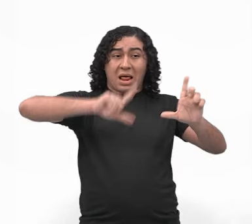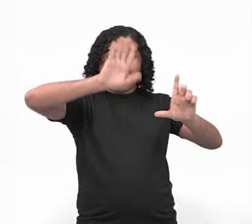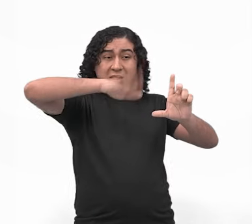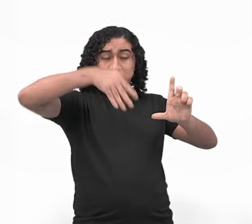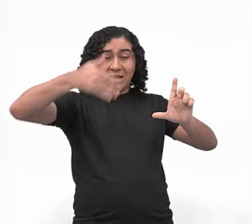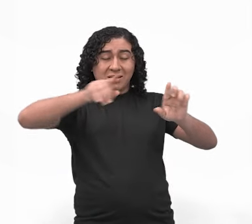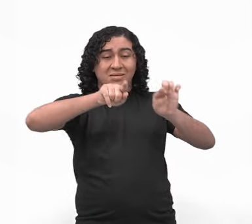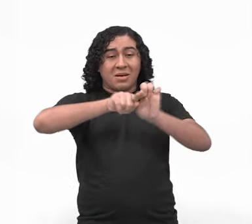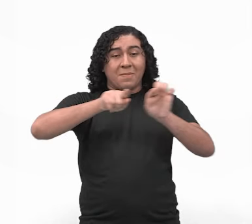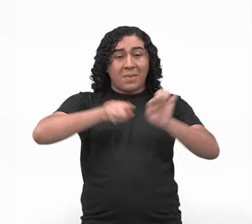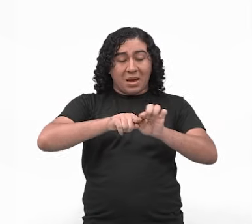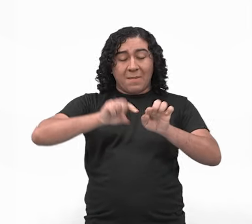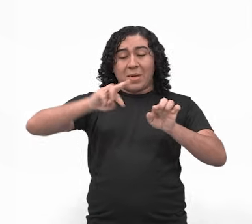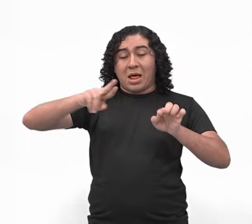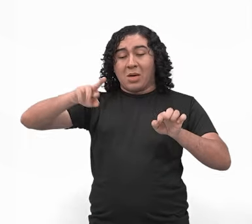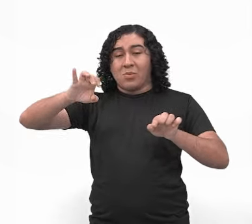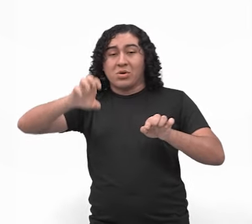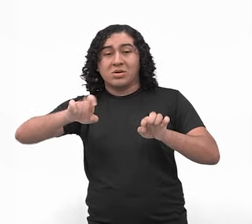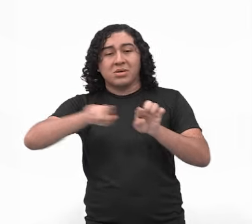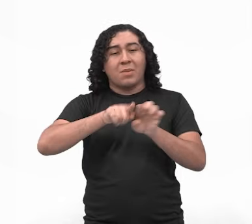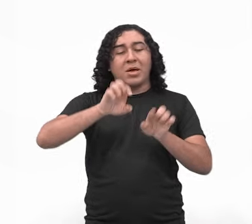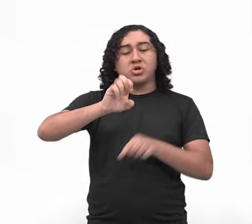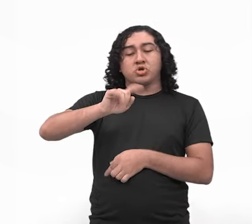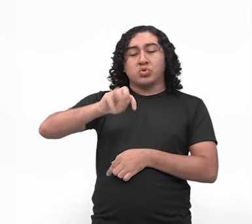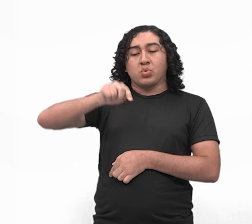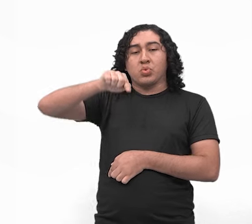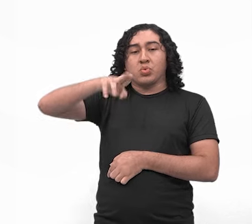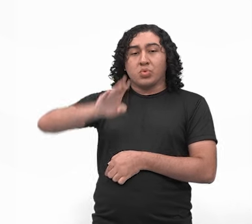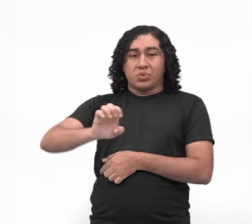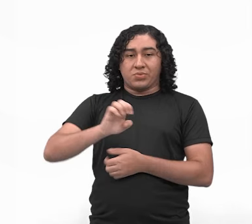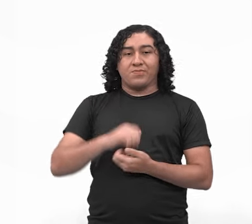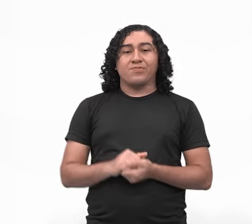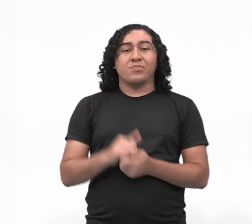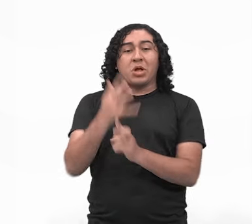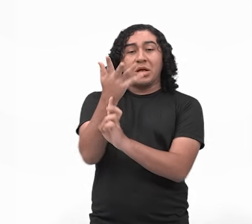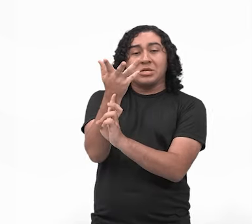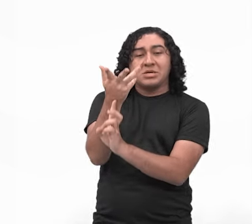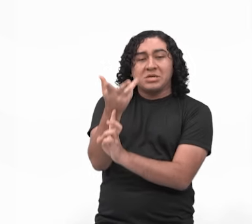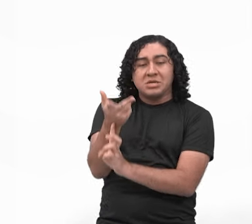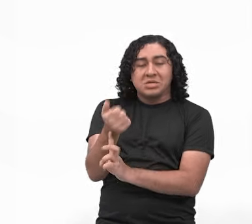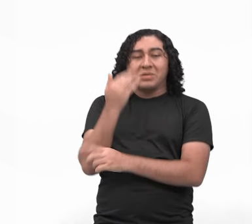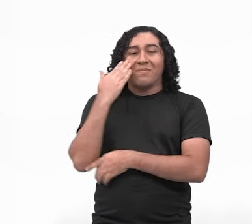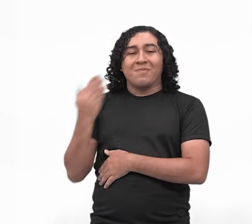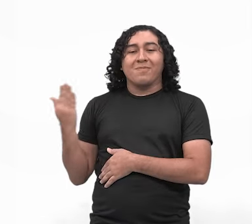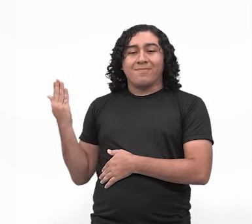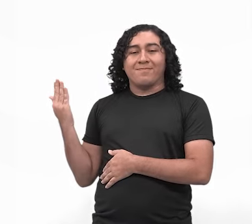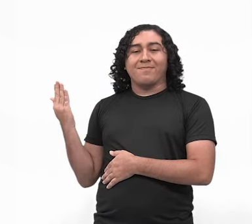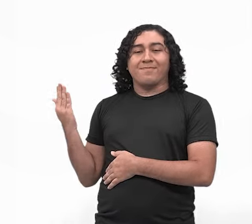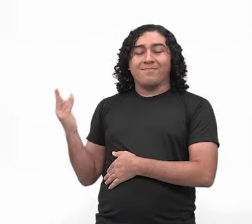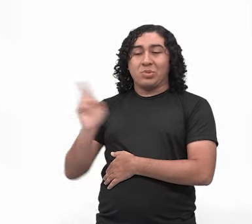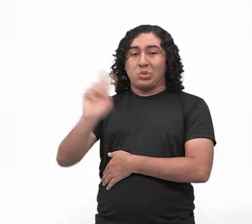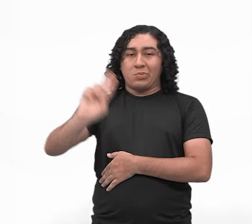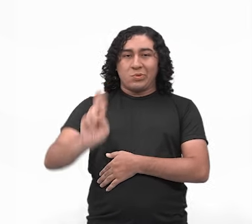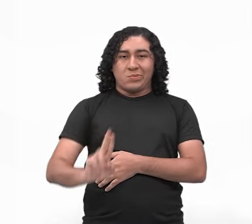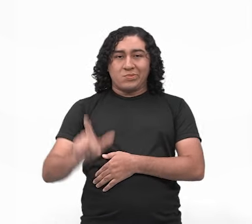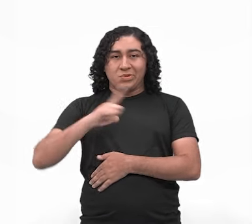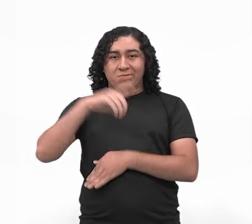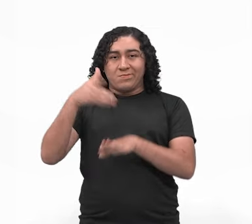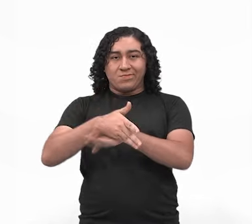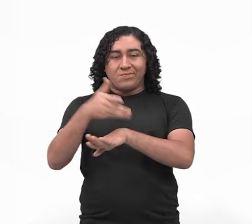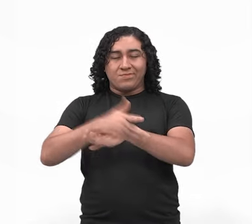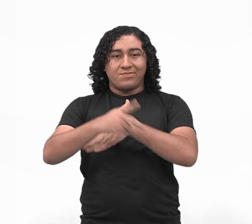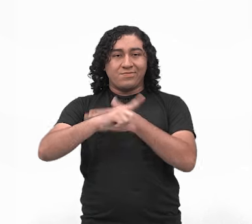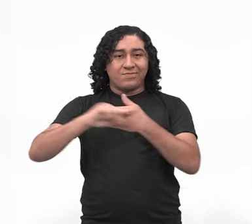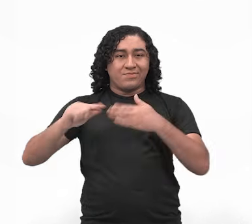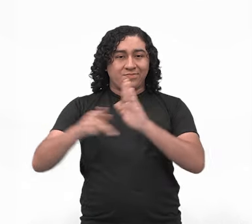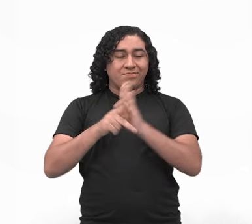mármore, estoque, né? Então, os artistas Caravaggio, Rembrandt, estavam presentes nesse período. E aí nós temos